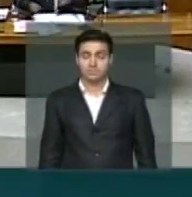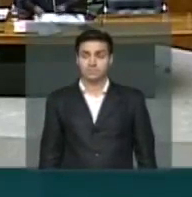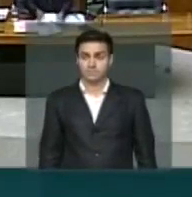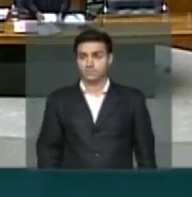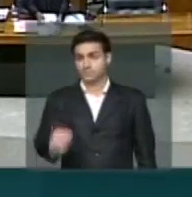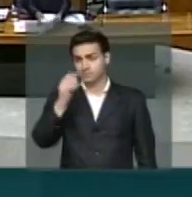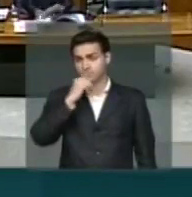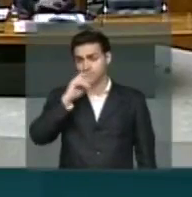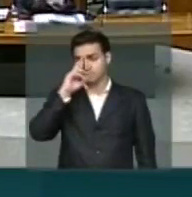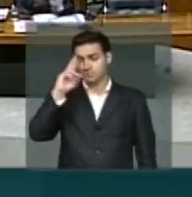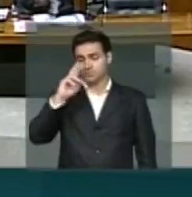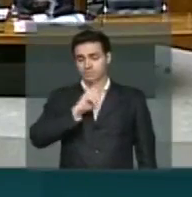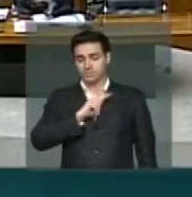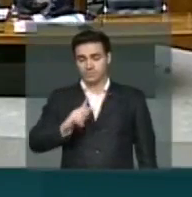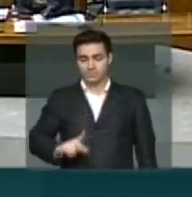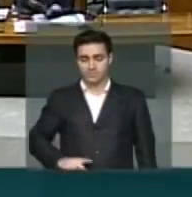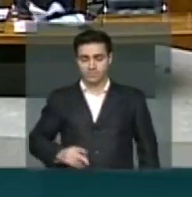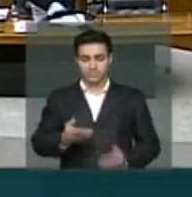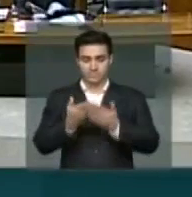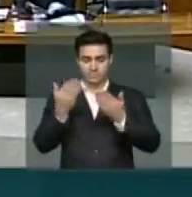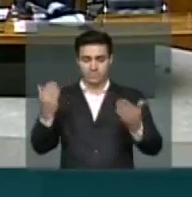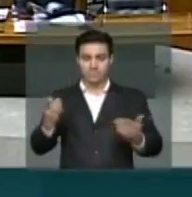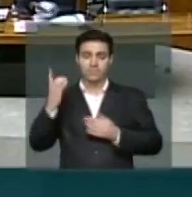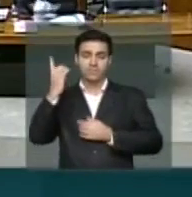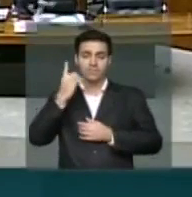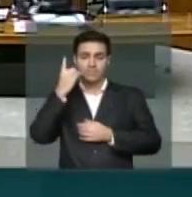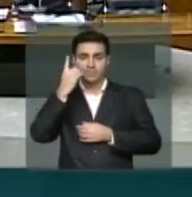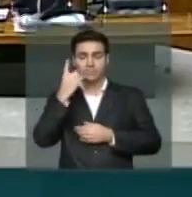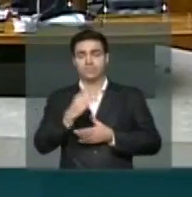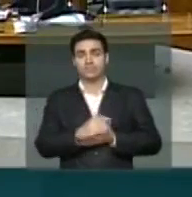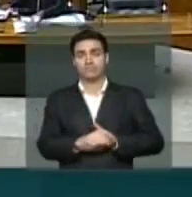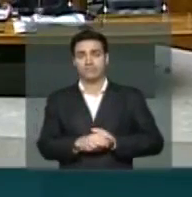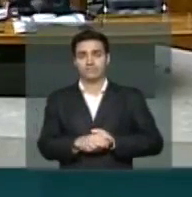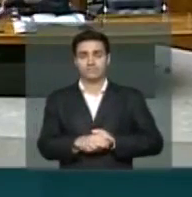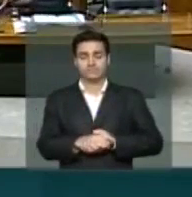Senhor presidente, senhores e senhoras parlamentares,